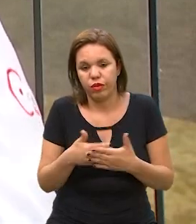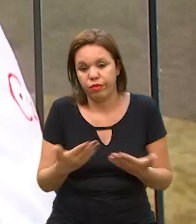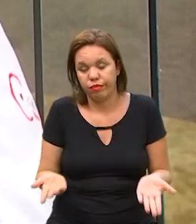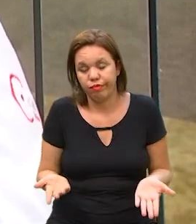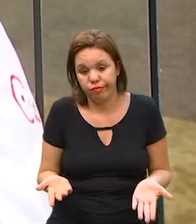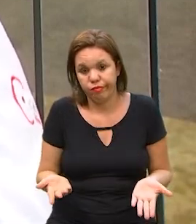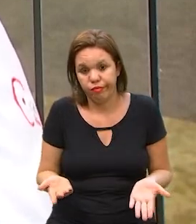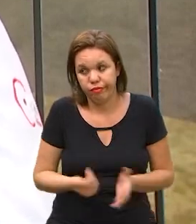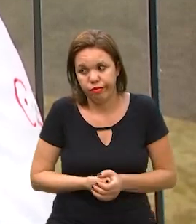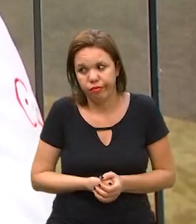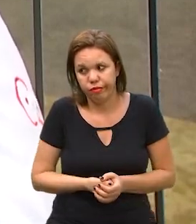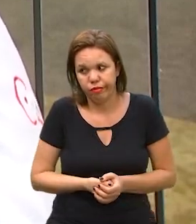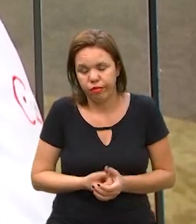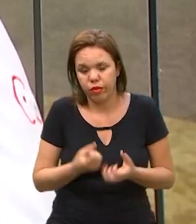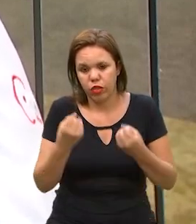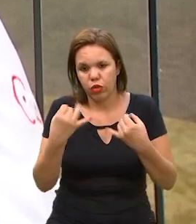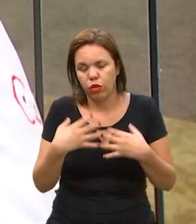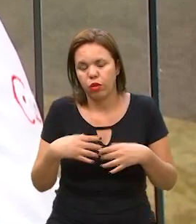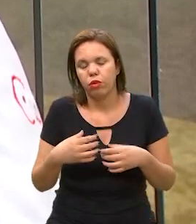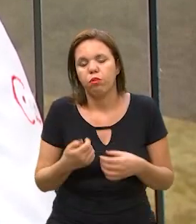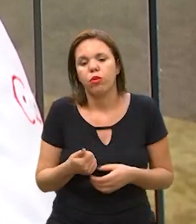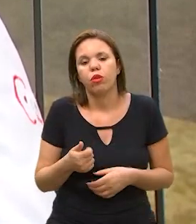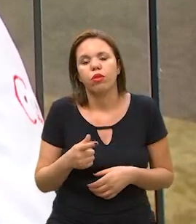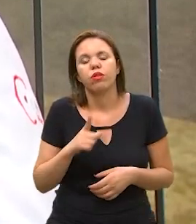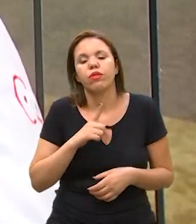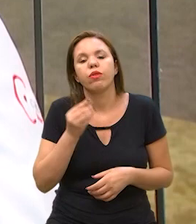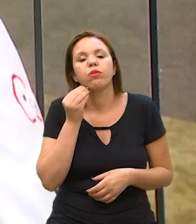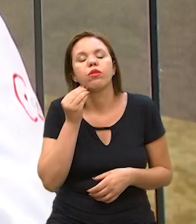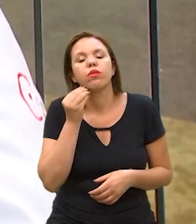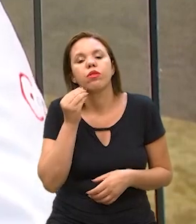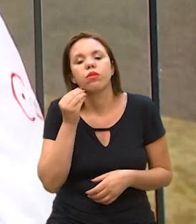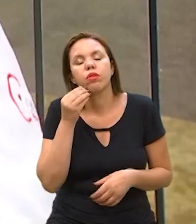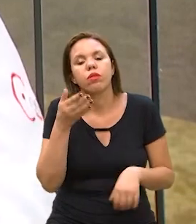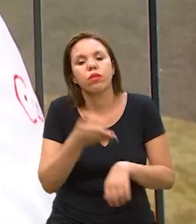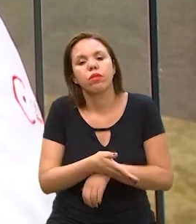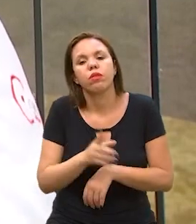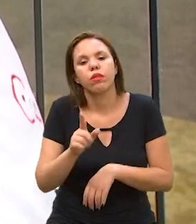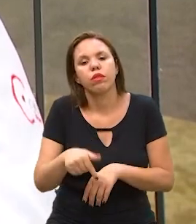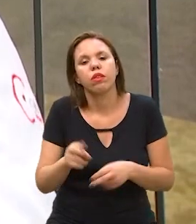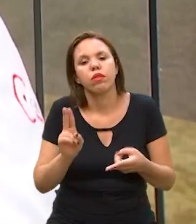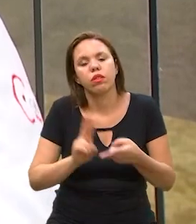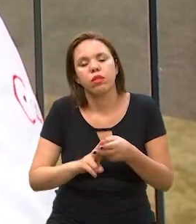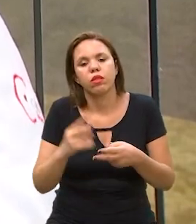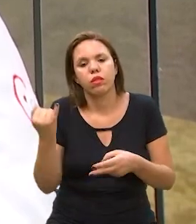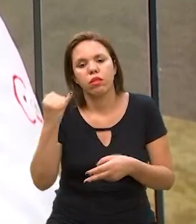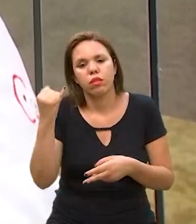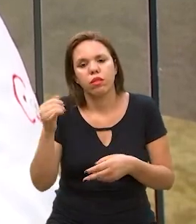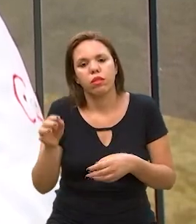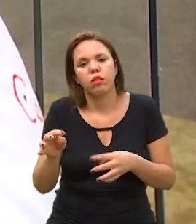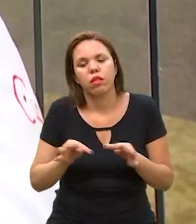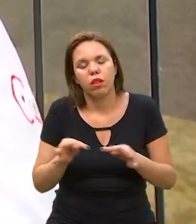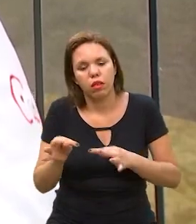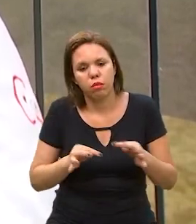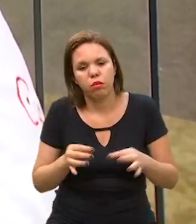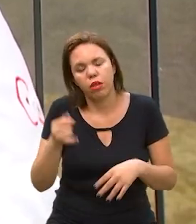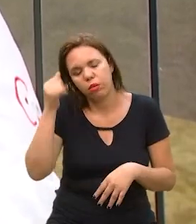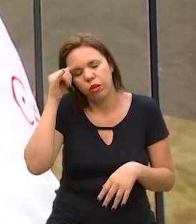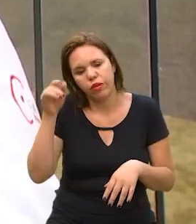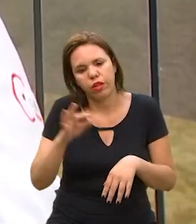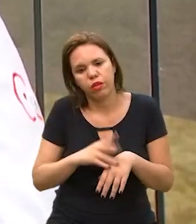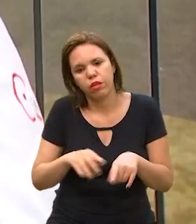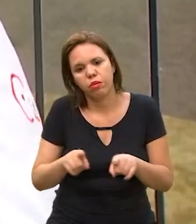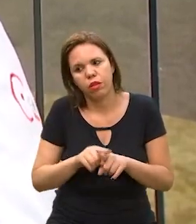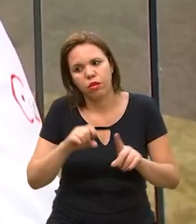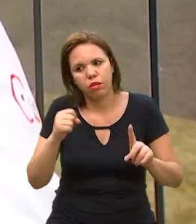mais fechado. Então, contar um pouco, quem tiver oportunidade, entrar nessa hashtag, é importante prevenir, ou